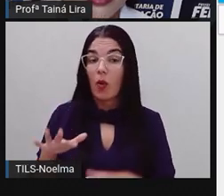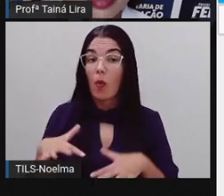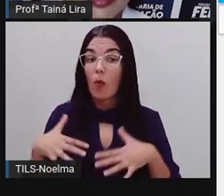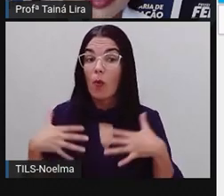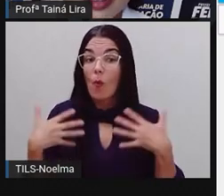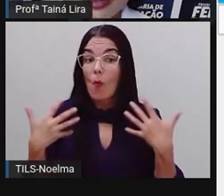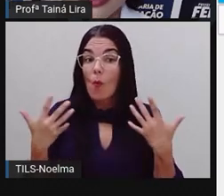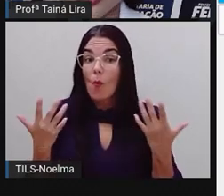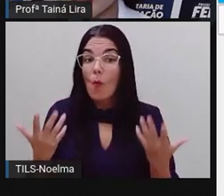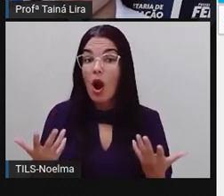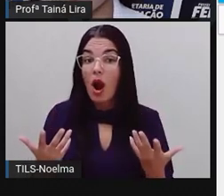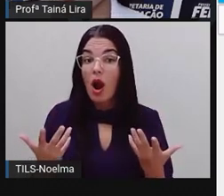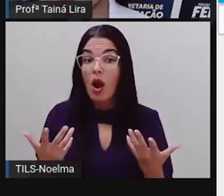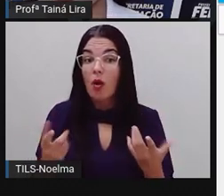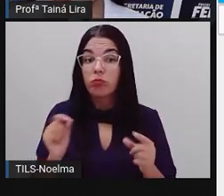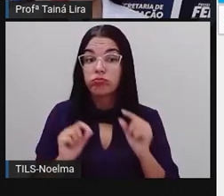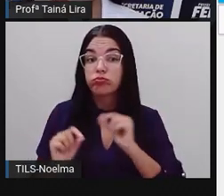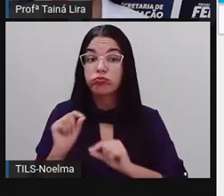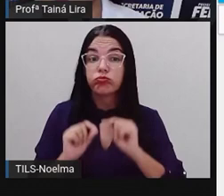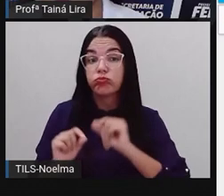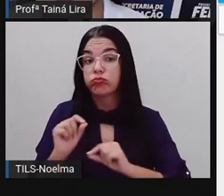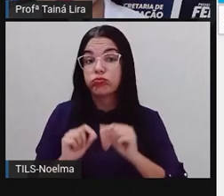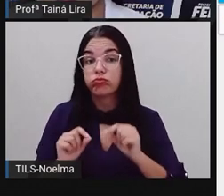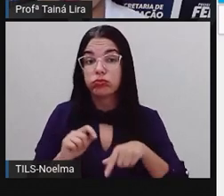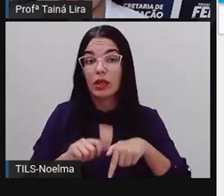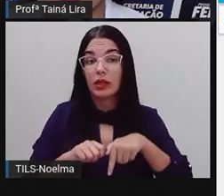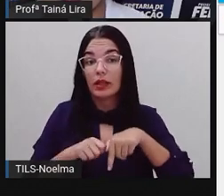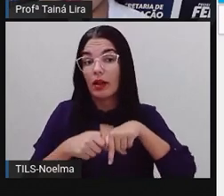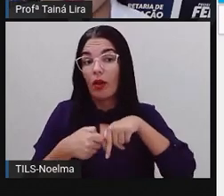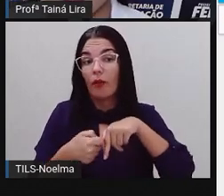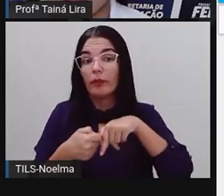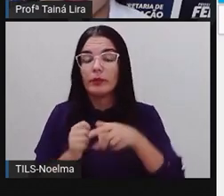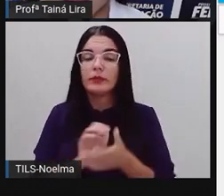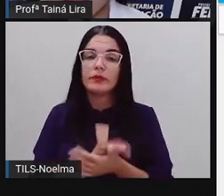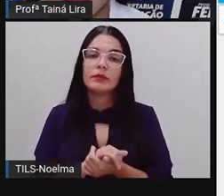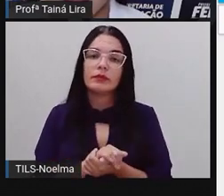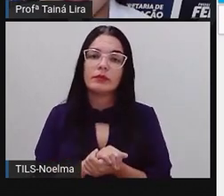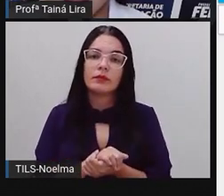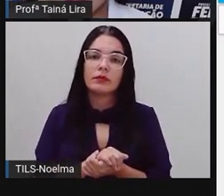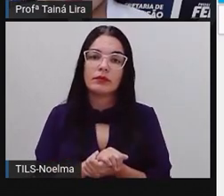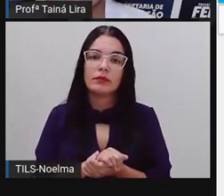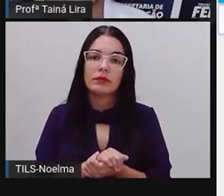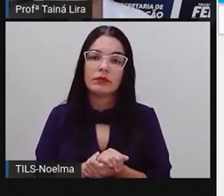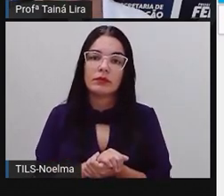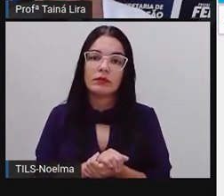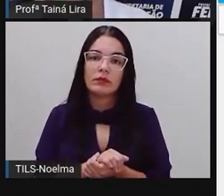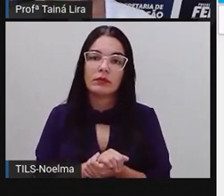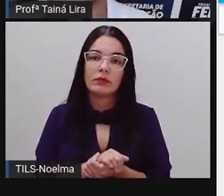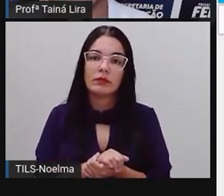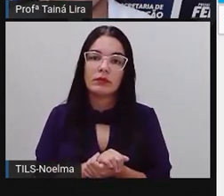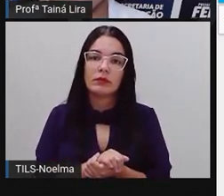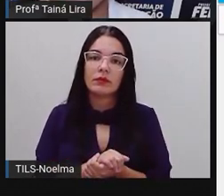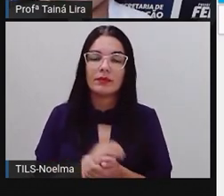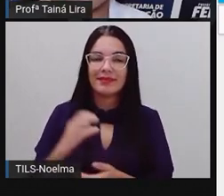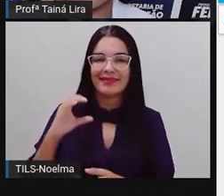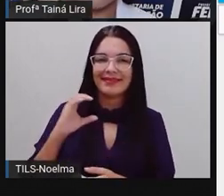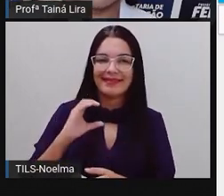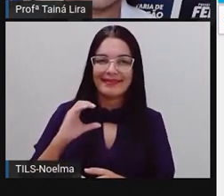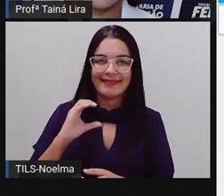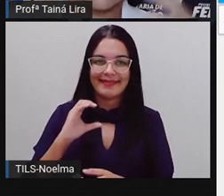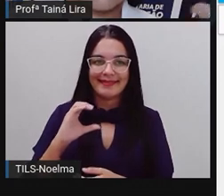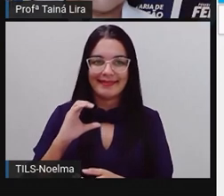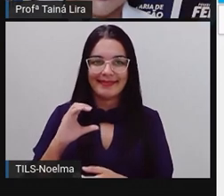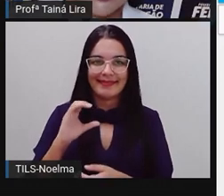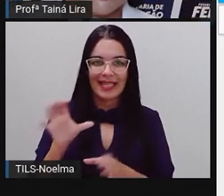africanos escravizados fugiram ou moradia e dos escravisados na fazenda os quilombos eram